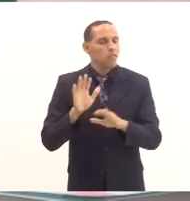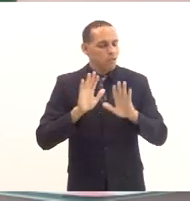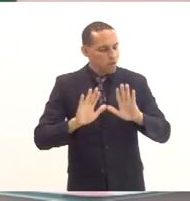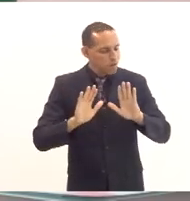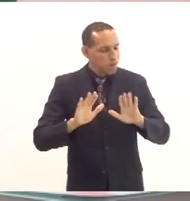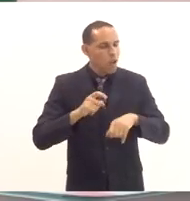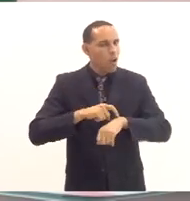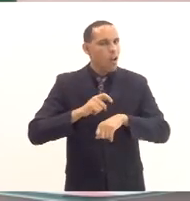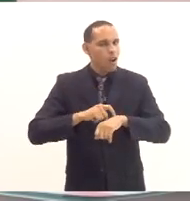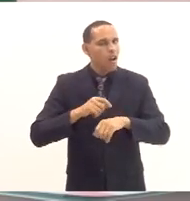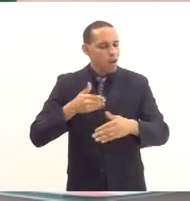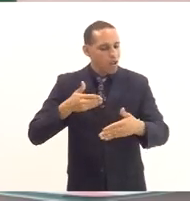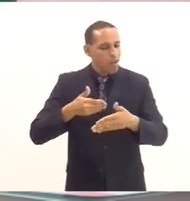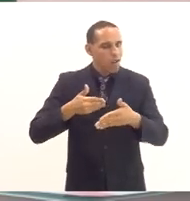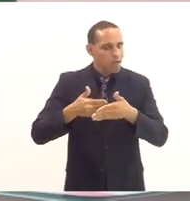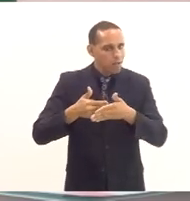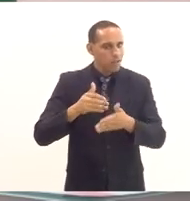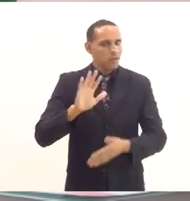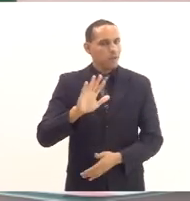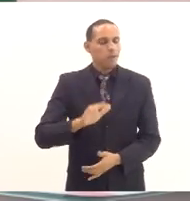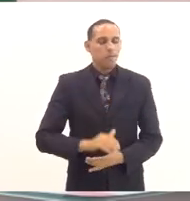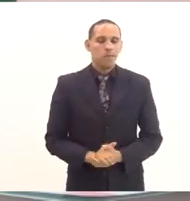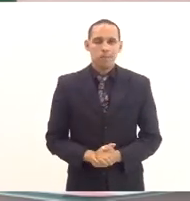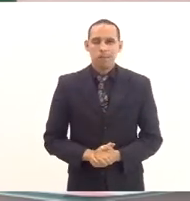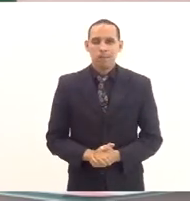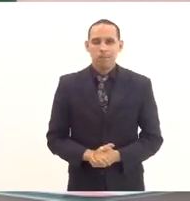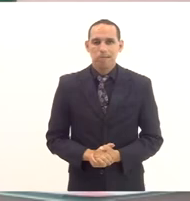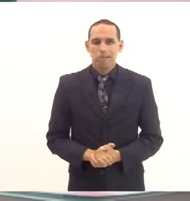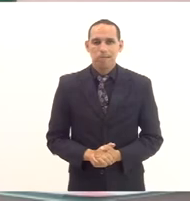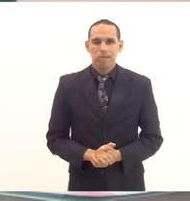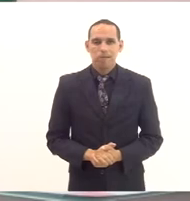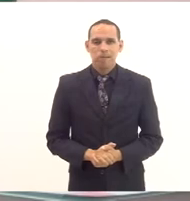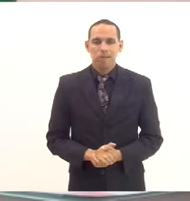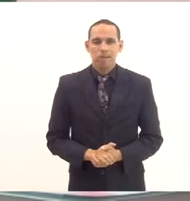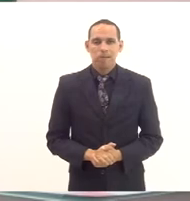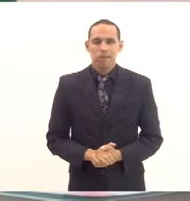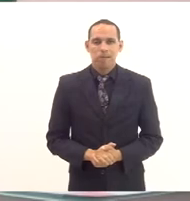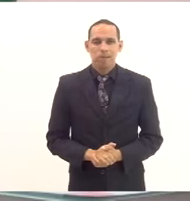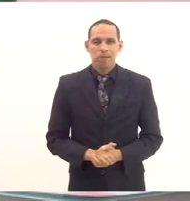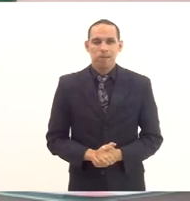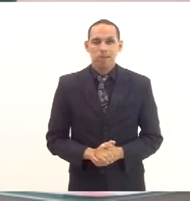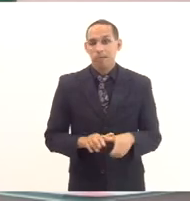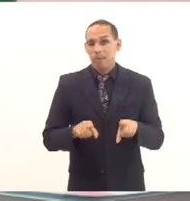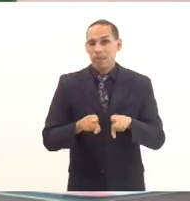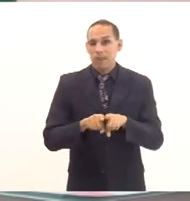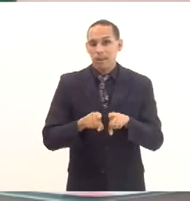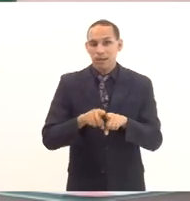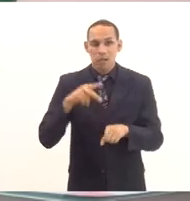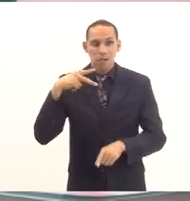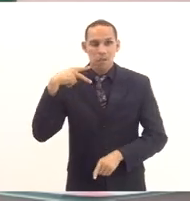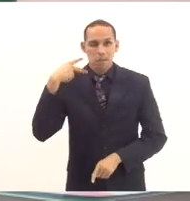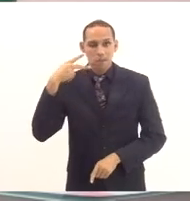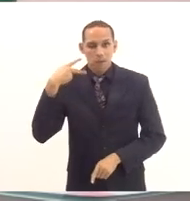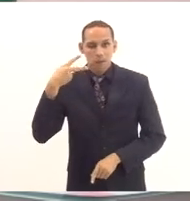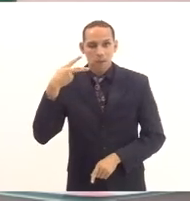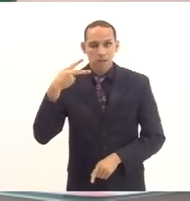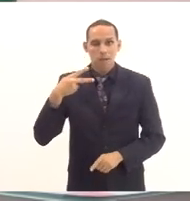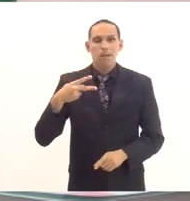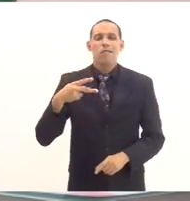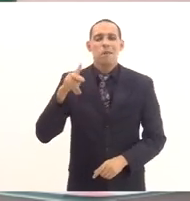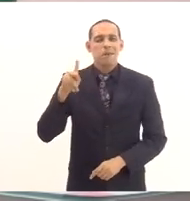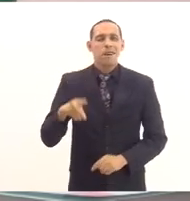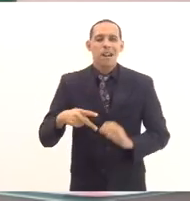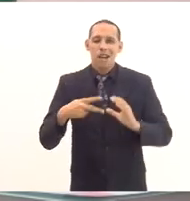aguardar que os hora vai chegar perfeita e na figura dos vereadores presidente da